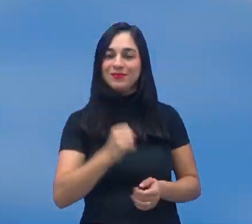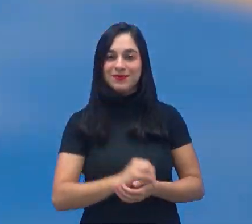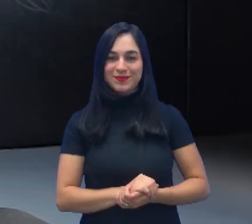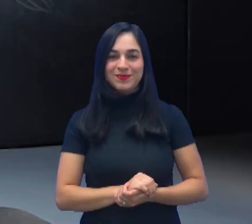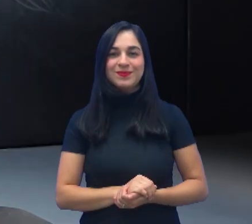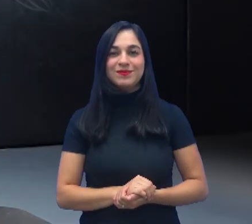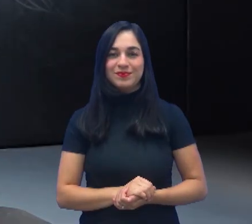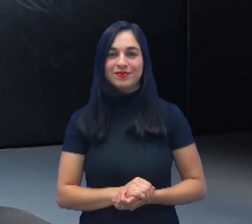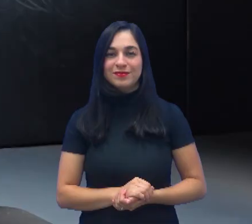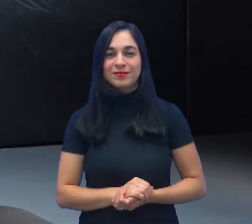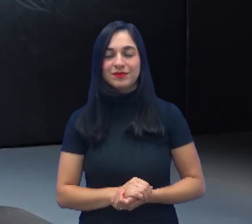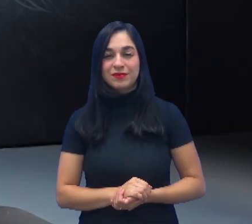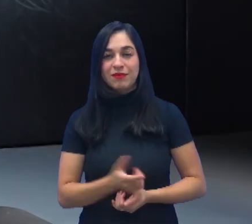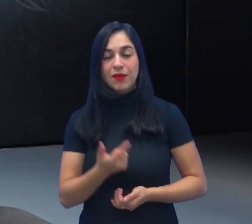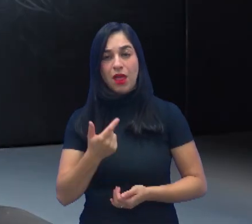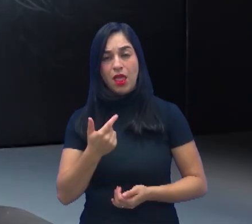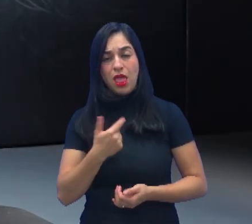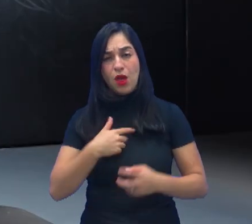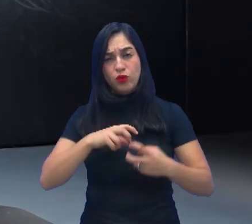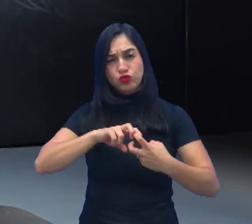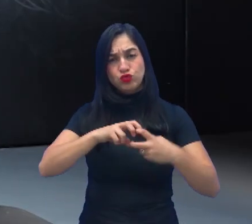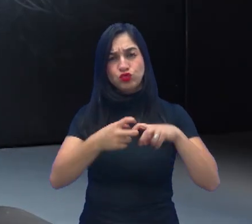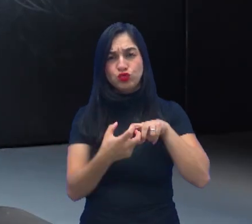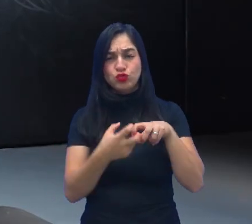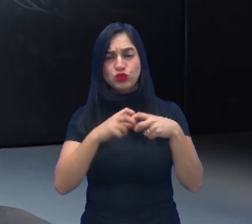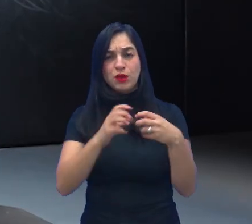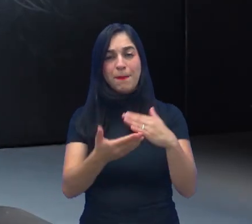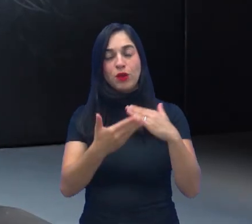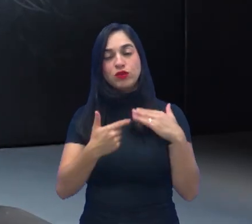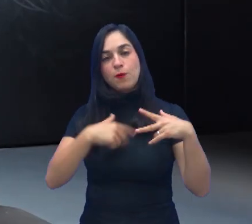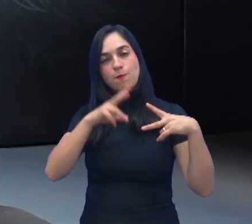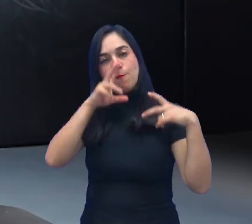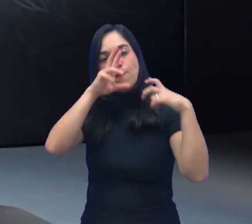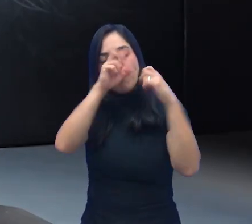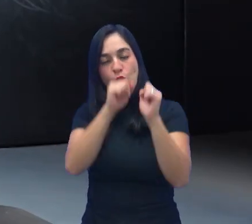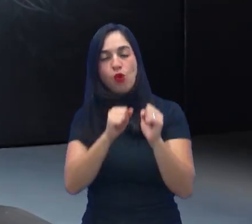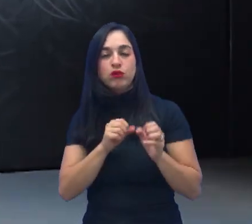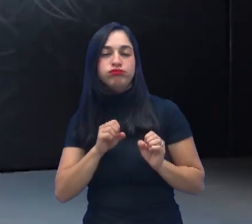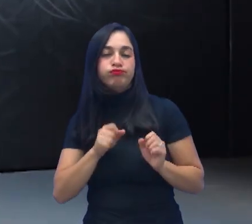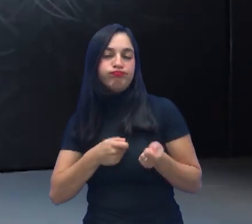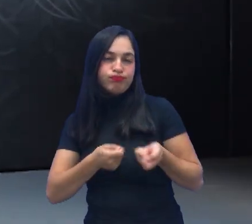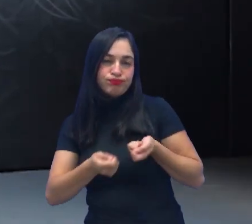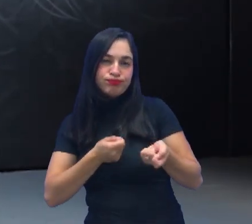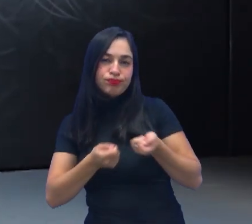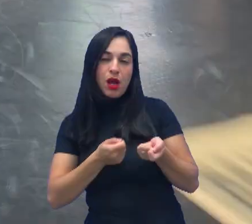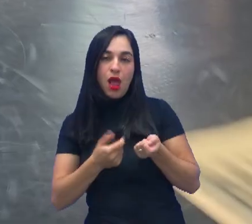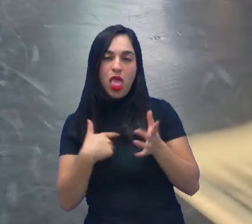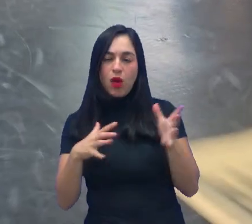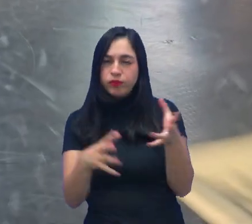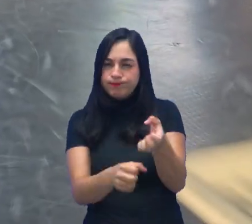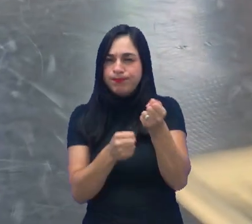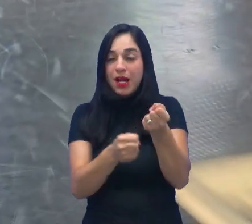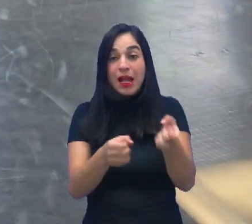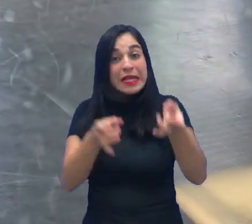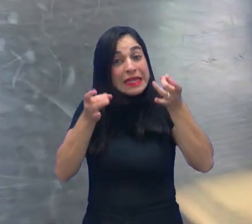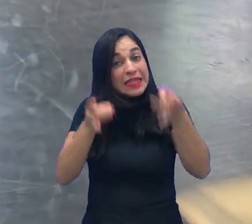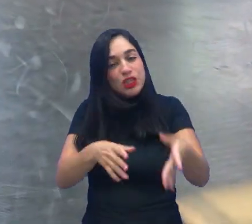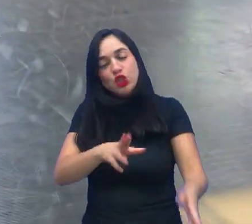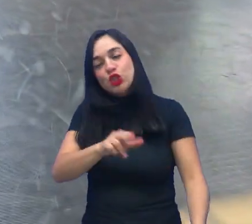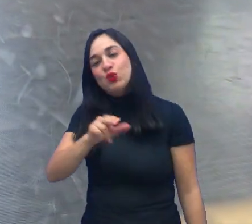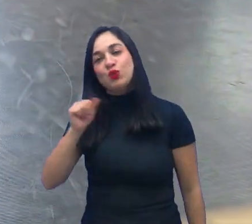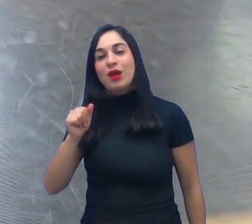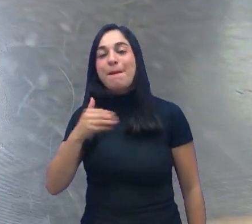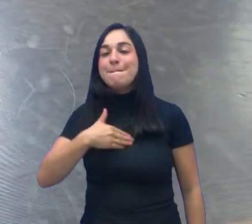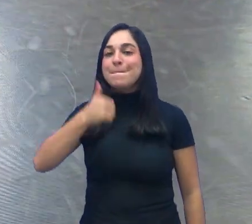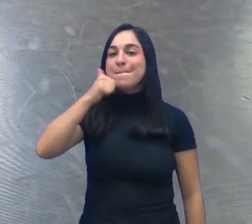O jiu-jitsu está me ajudando a ter força, disciplina, garra, respeitar e nunca desistir. Eu não quis, foi minha avó que me